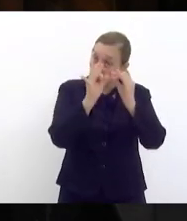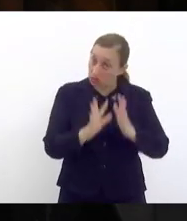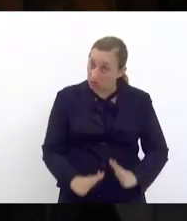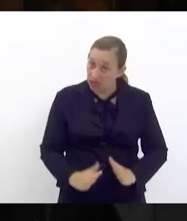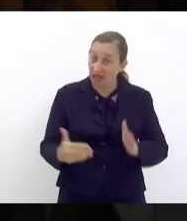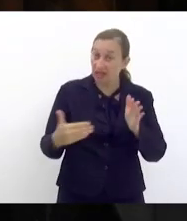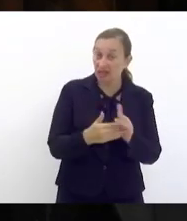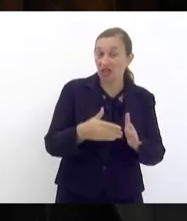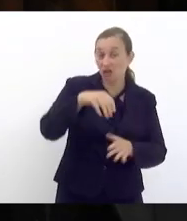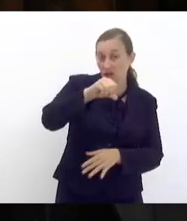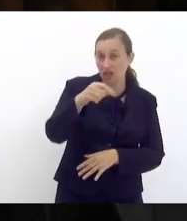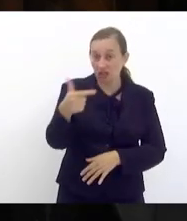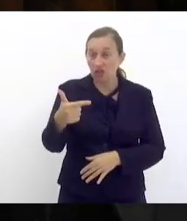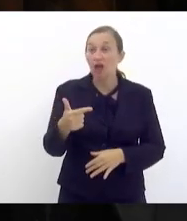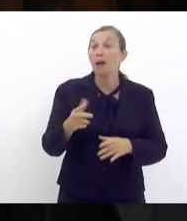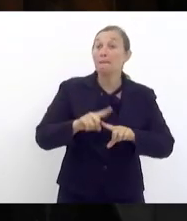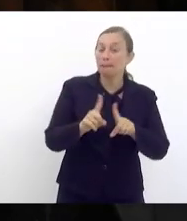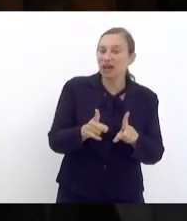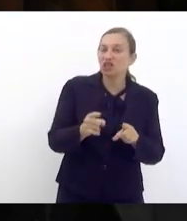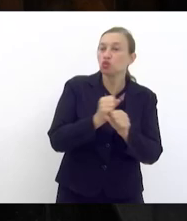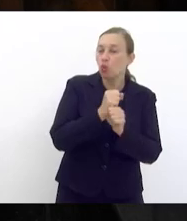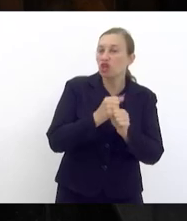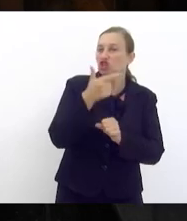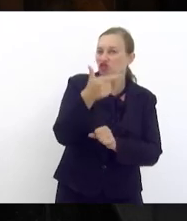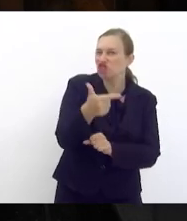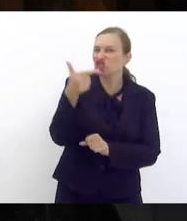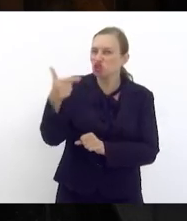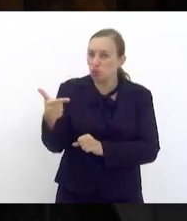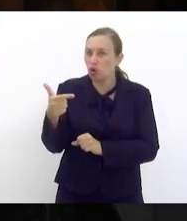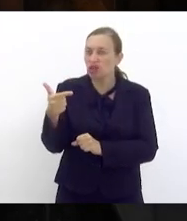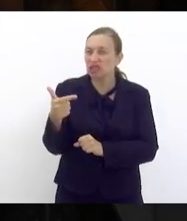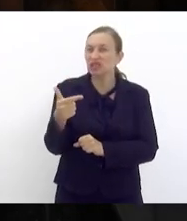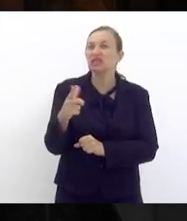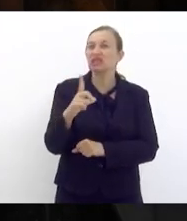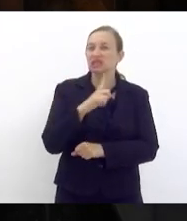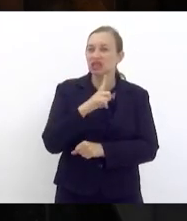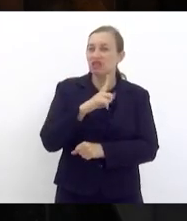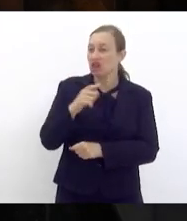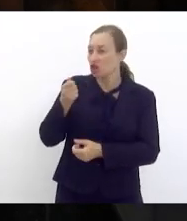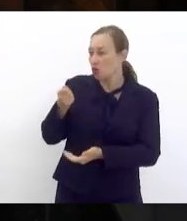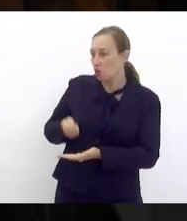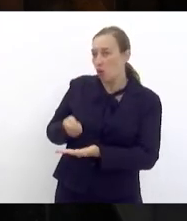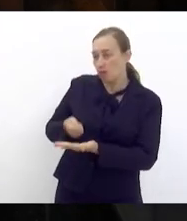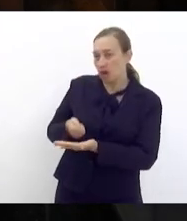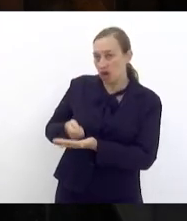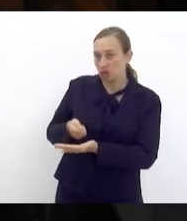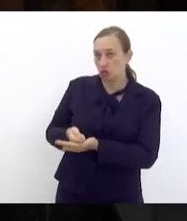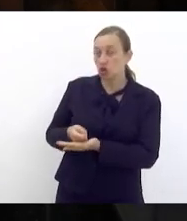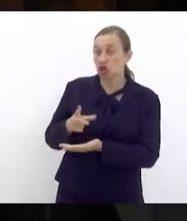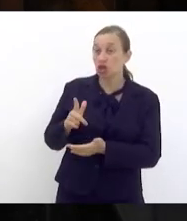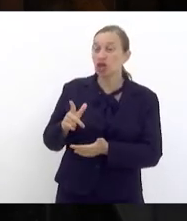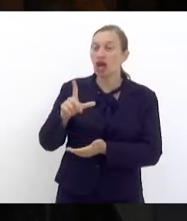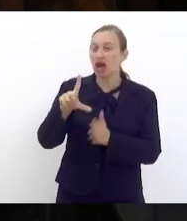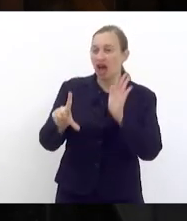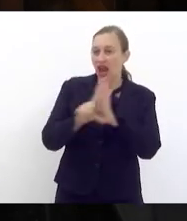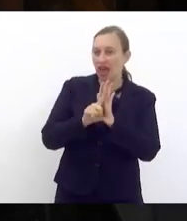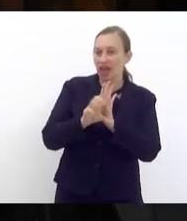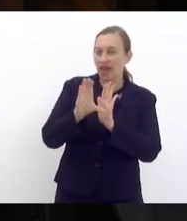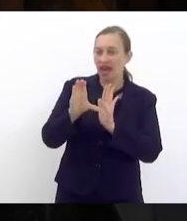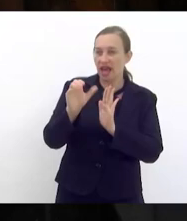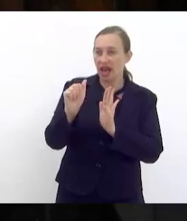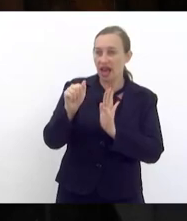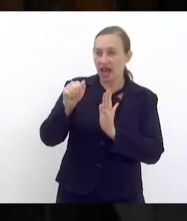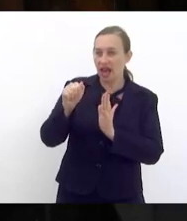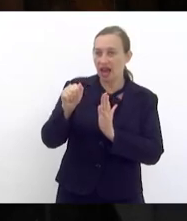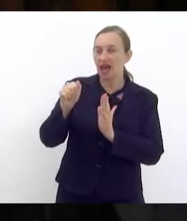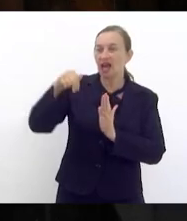balizamento, no ano de 22, se tivéssemos cobrando a Lei Candir, alocando sobre